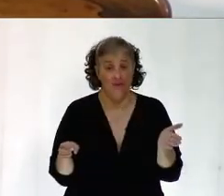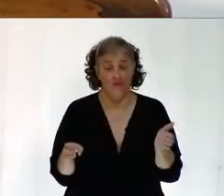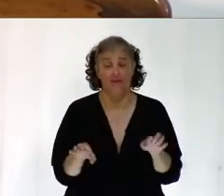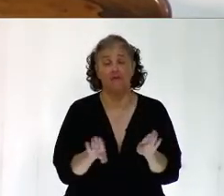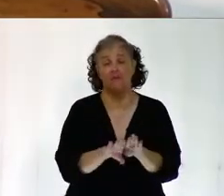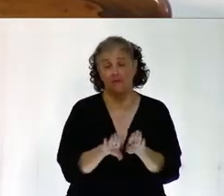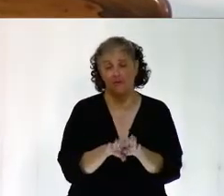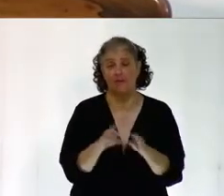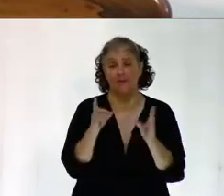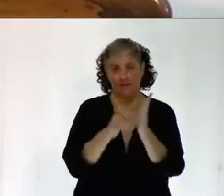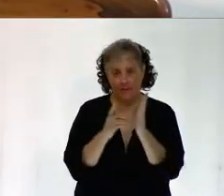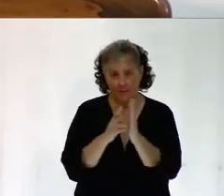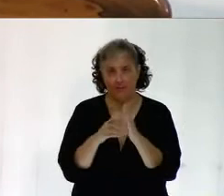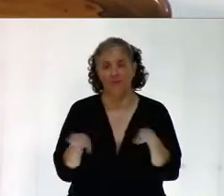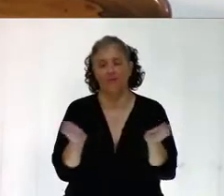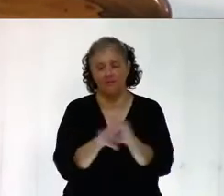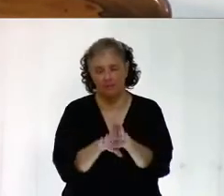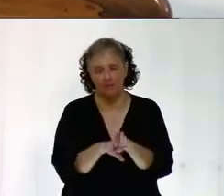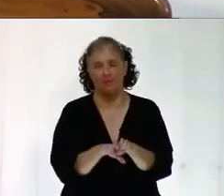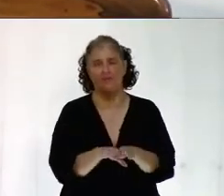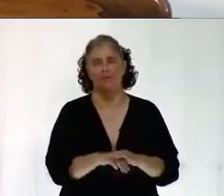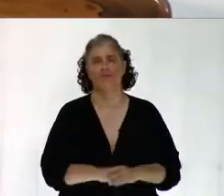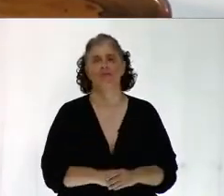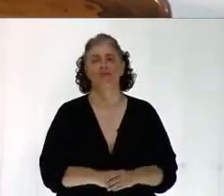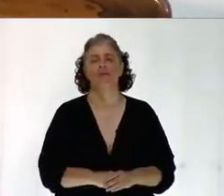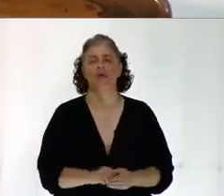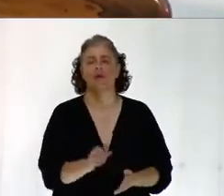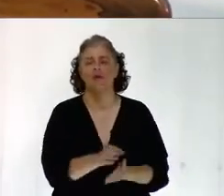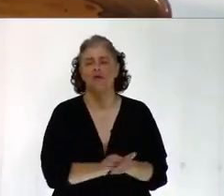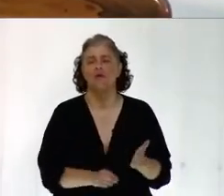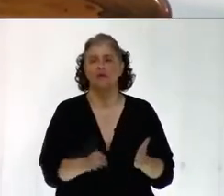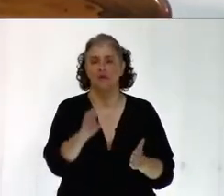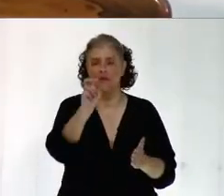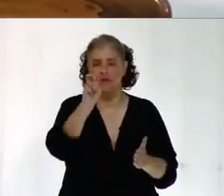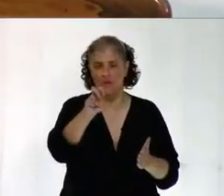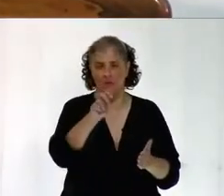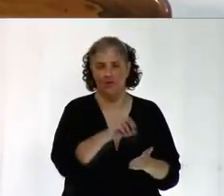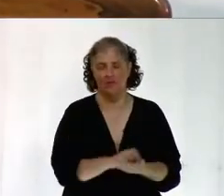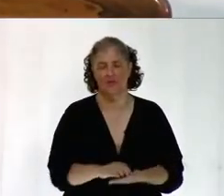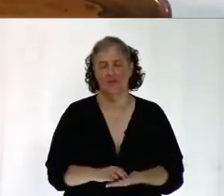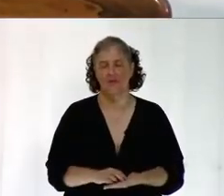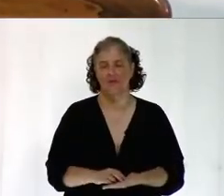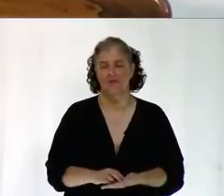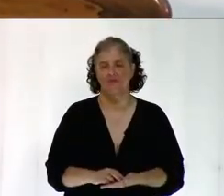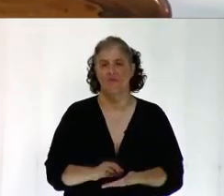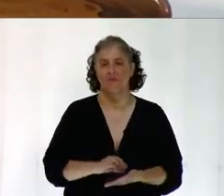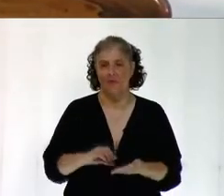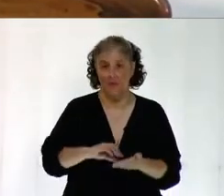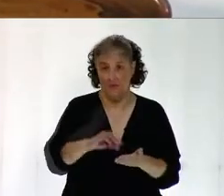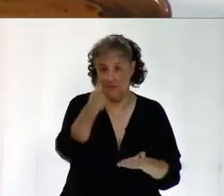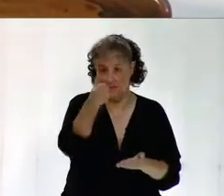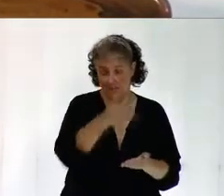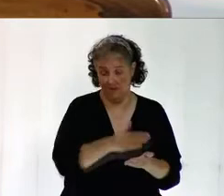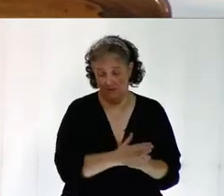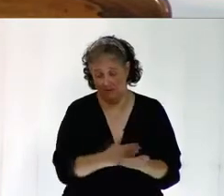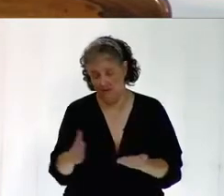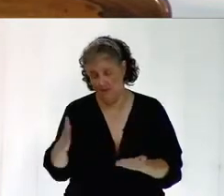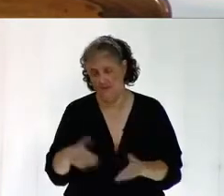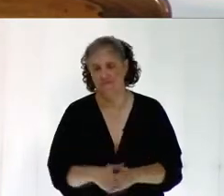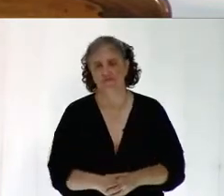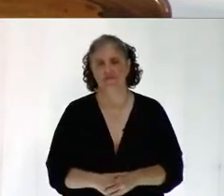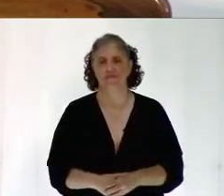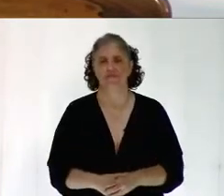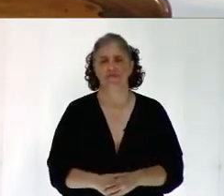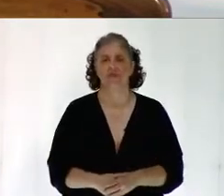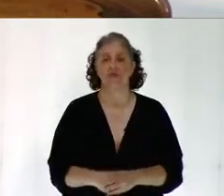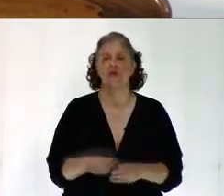também deuteronômio capítulo 5 os versículos seis em diante eu leio rapidamente porque você perceberá o que